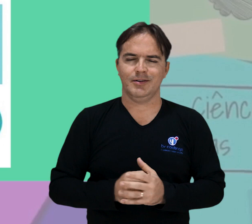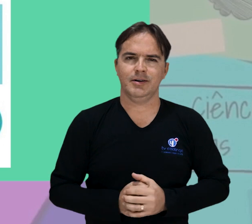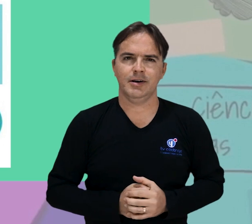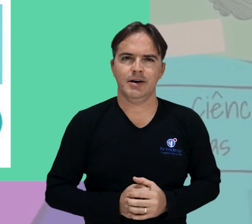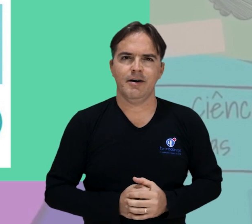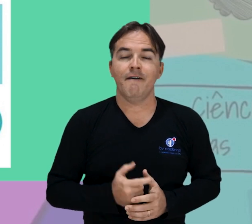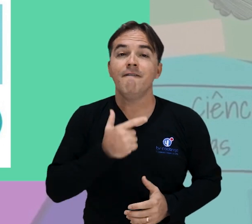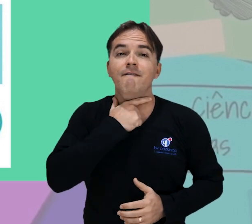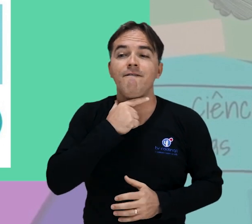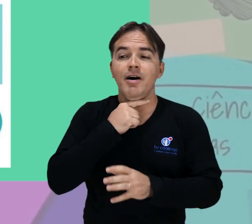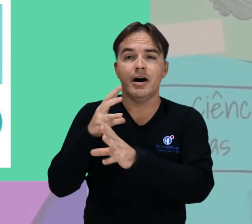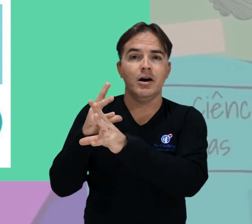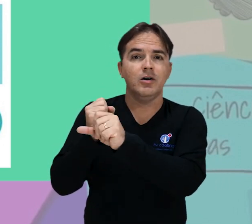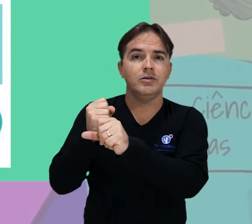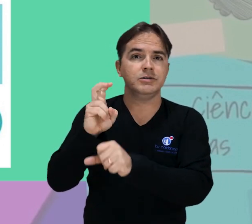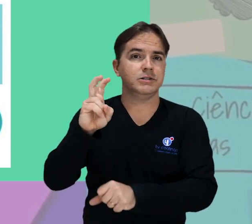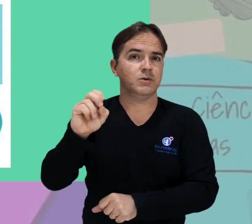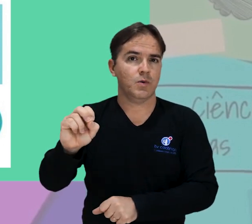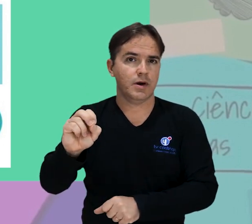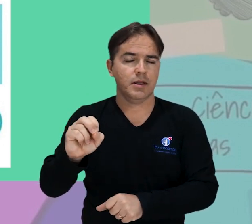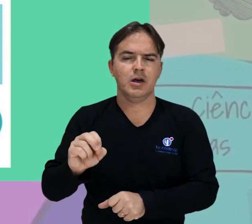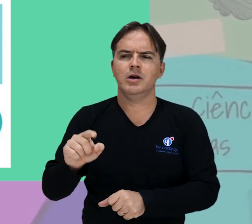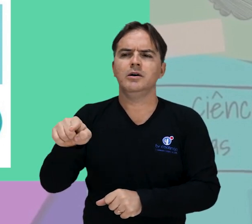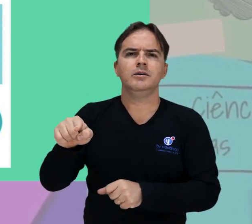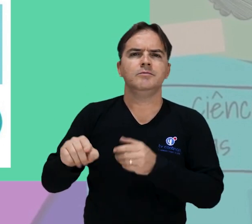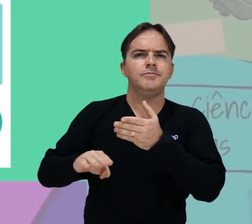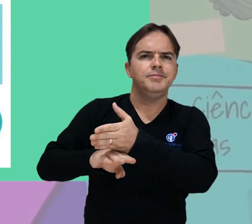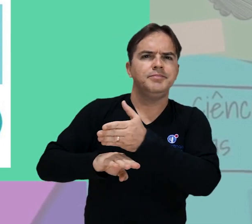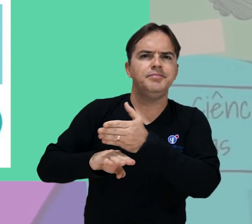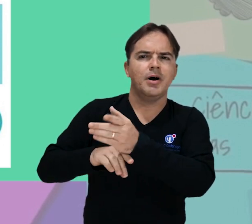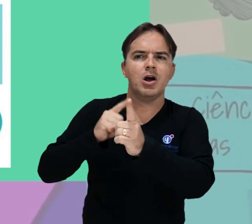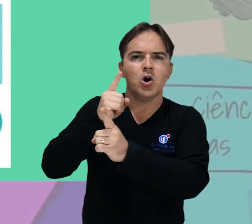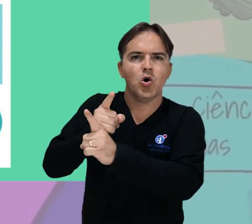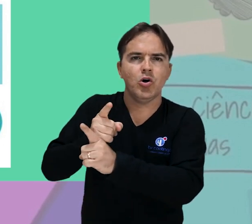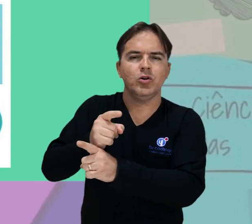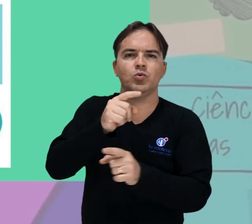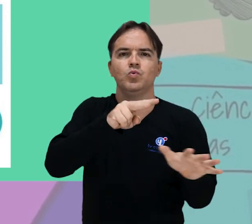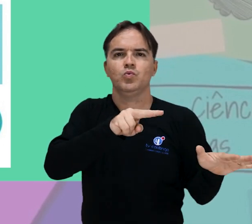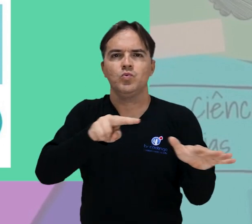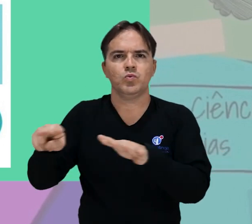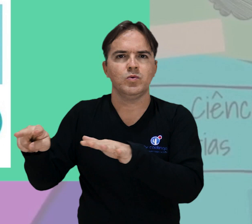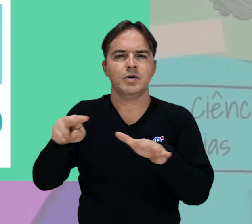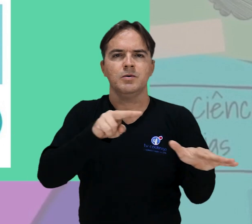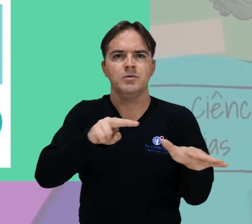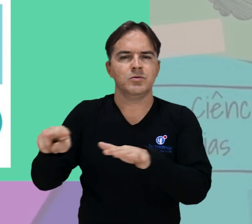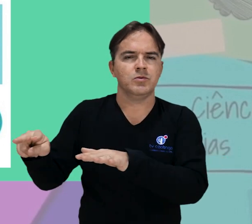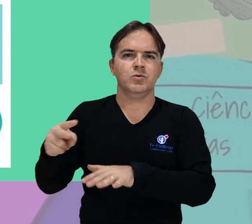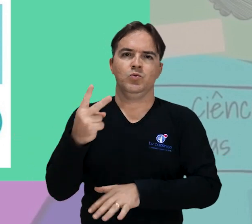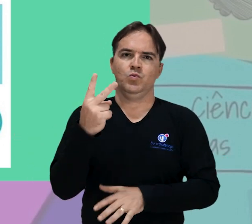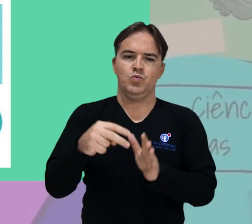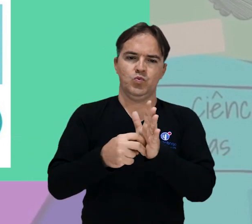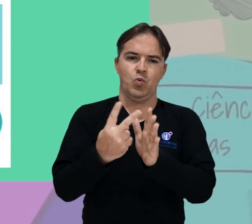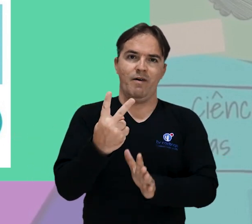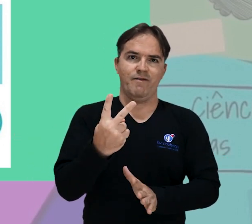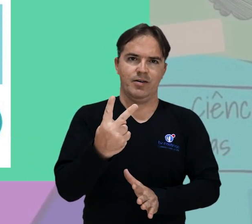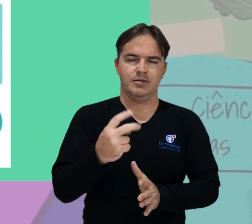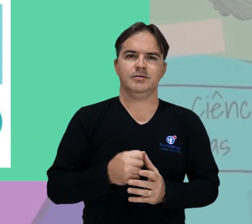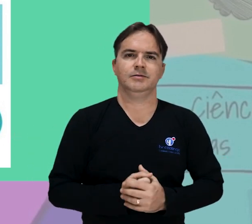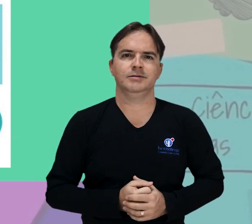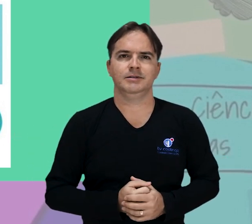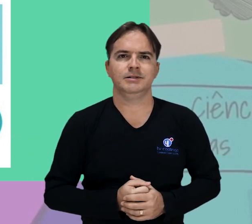ofertadas 50 vagas Os encontros vão acontecer duas vezes por semana durante um período de seis meses